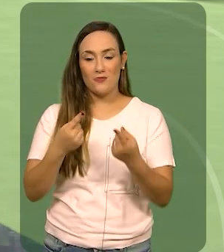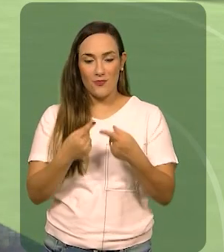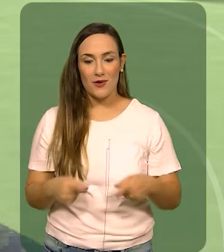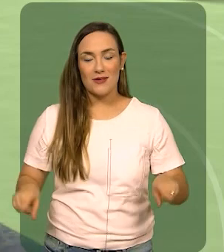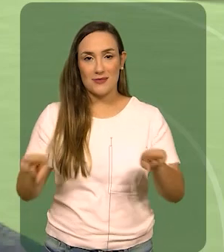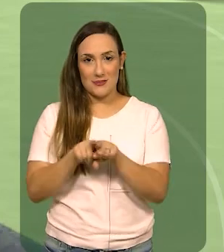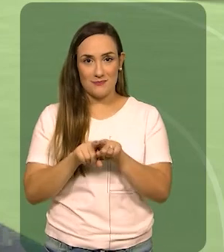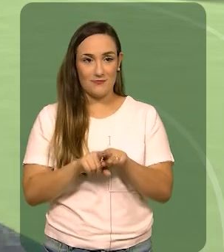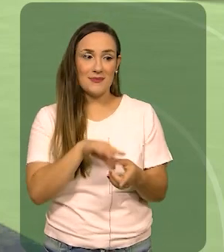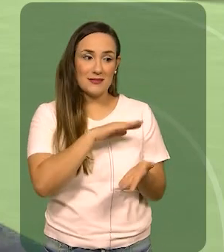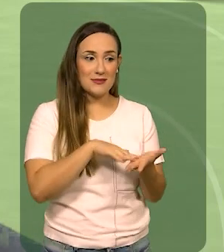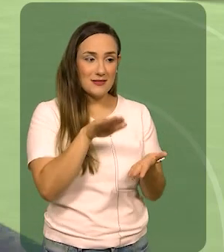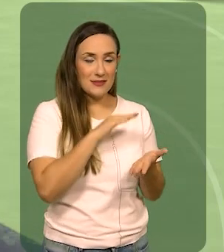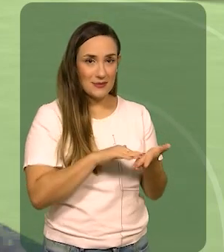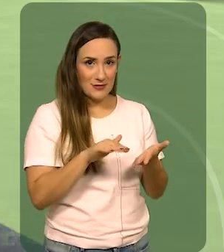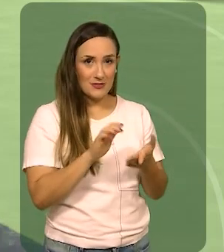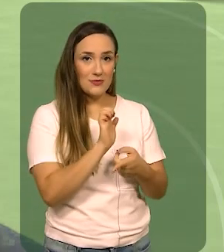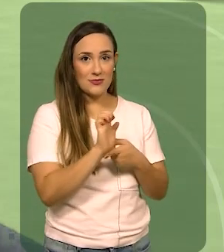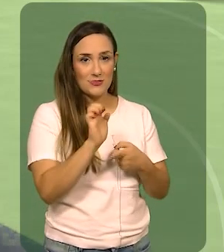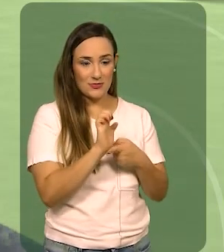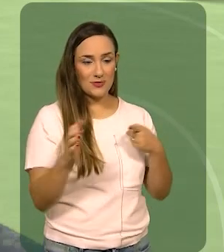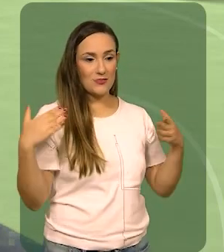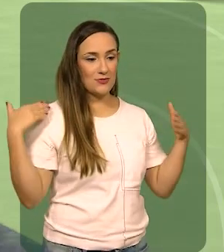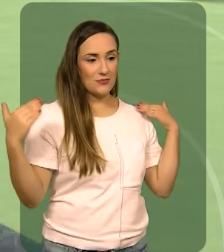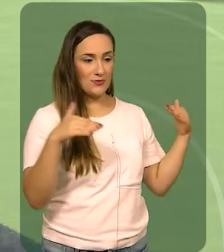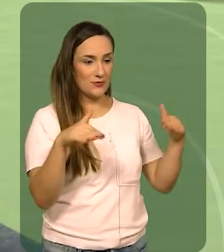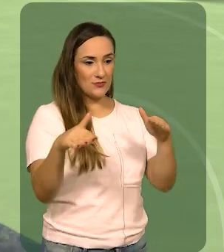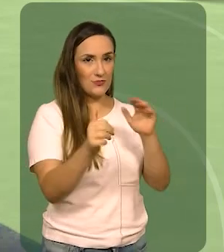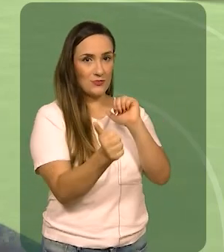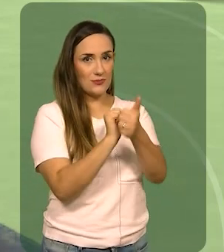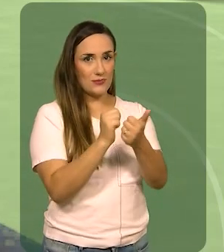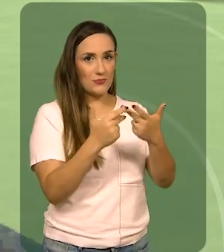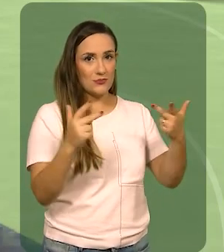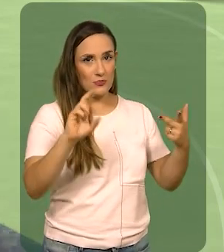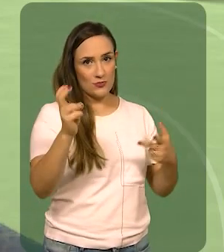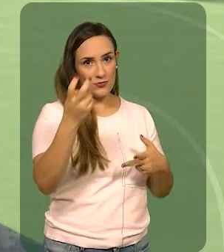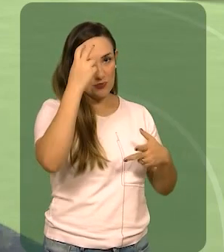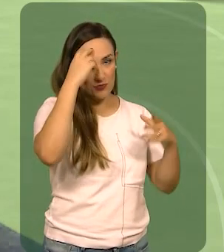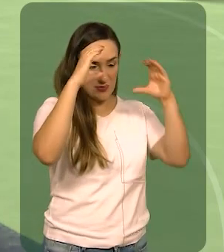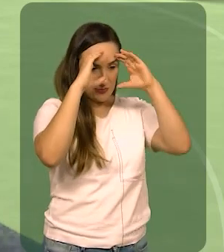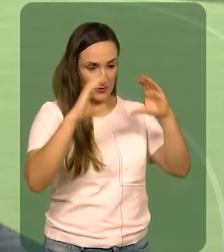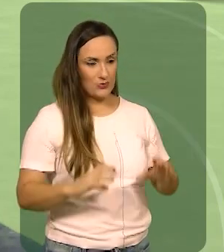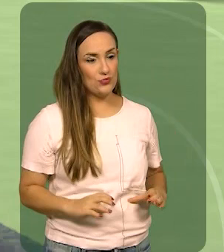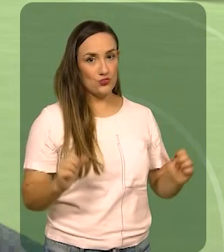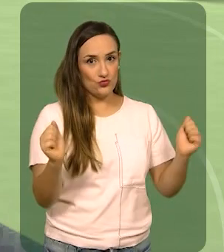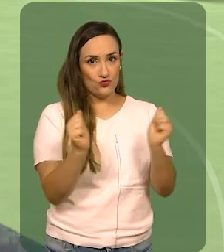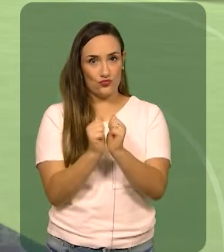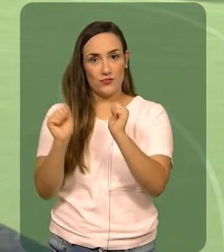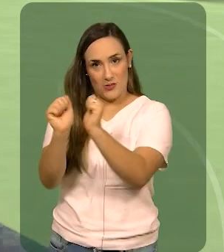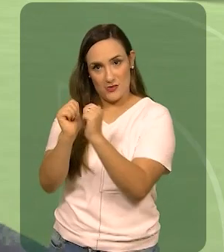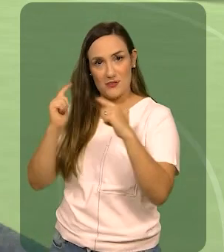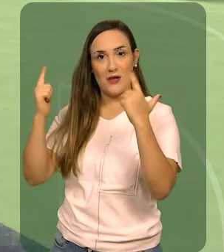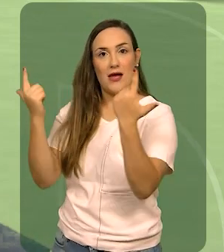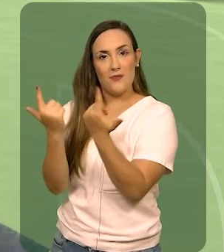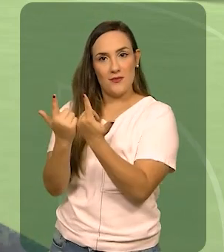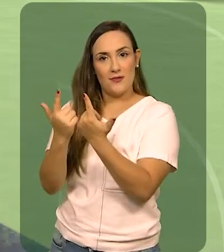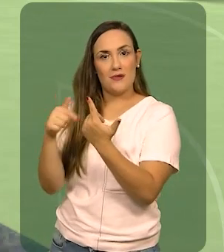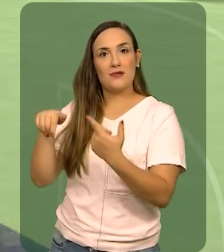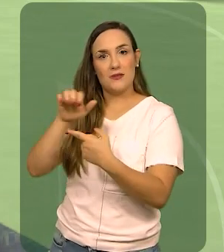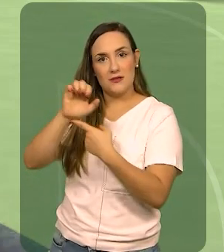uma parceria entre a Secretaria de Estado de Turismo, Esporte, Cultura e Cidadania com a